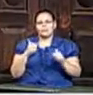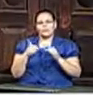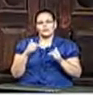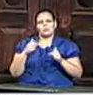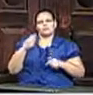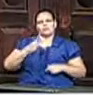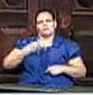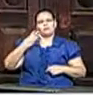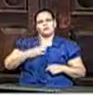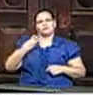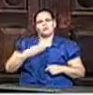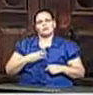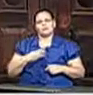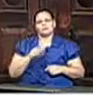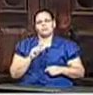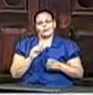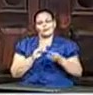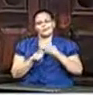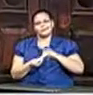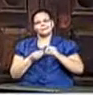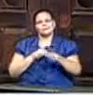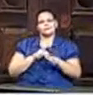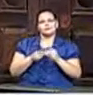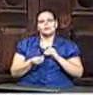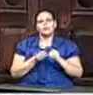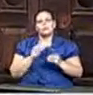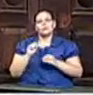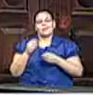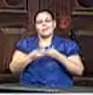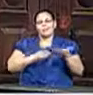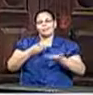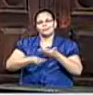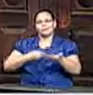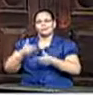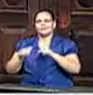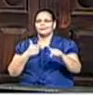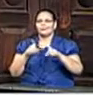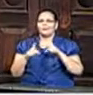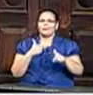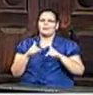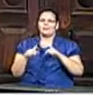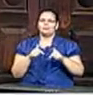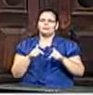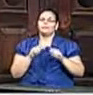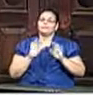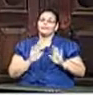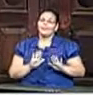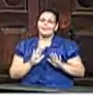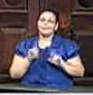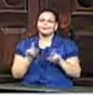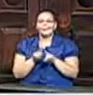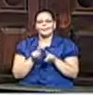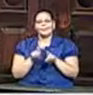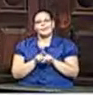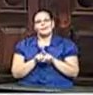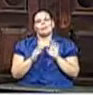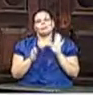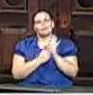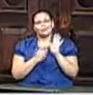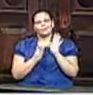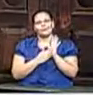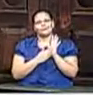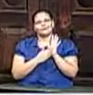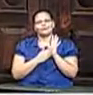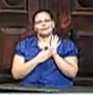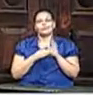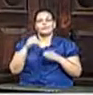atividade fim e nem com a flexibilização das relações de trabalho. Mas há também a proposta que